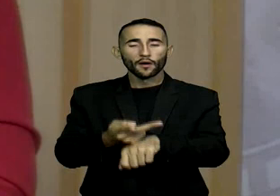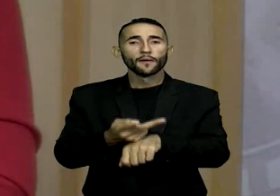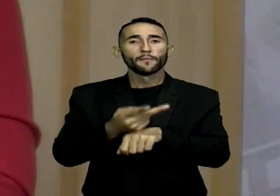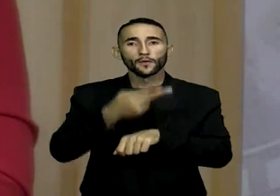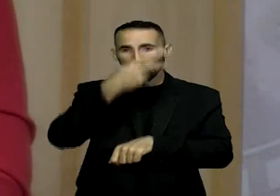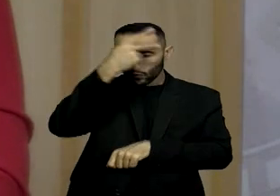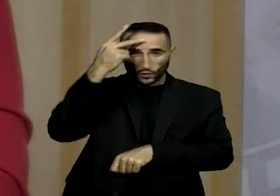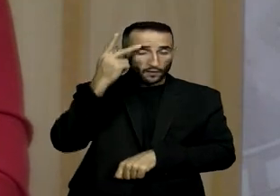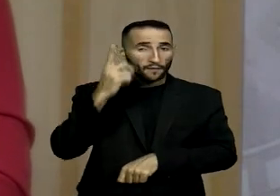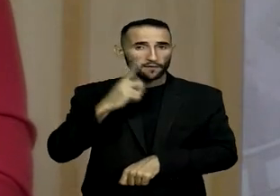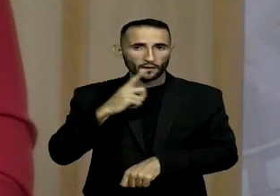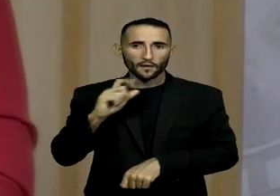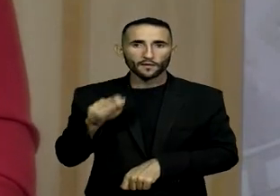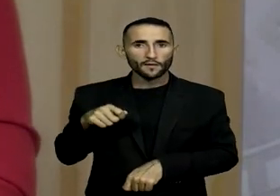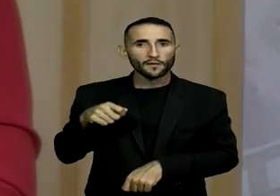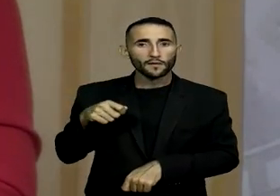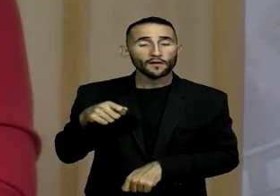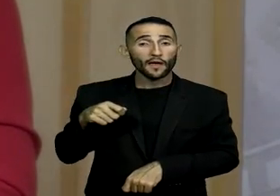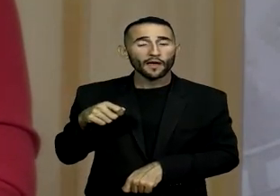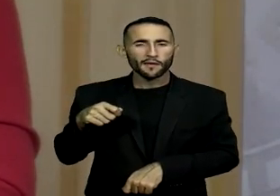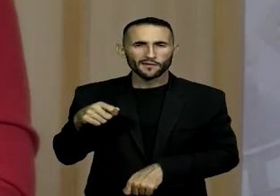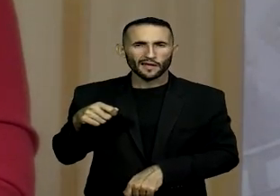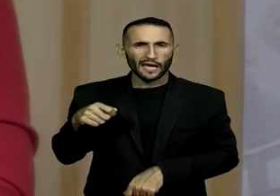esse apelido de pastor.